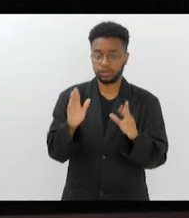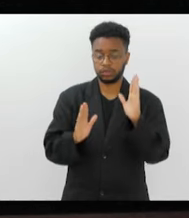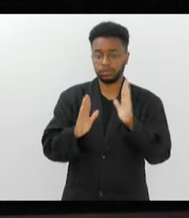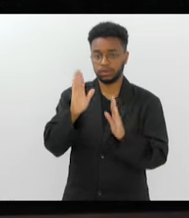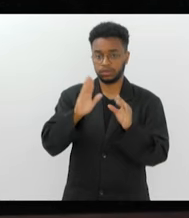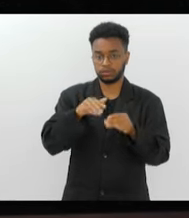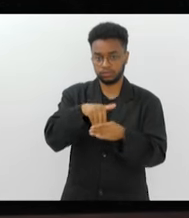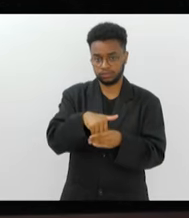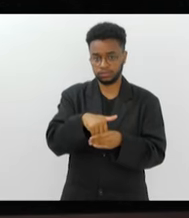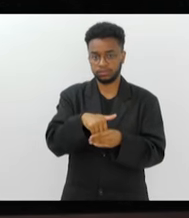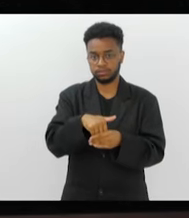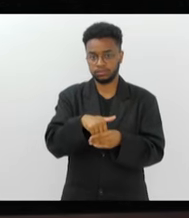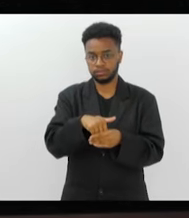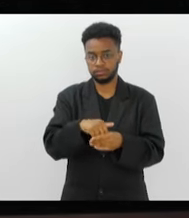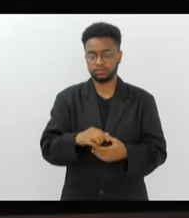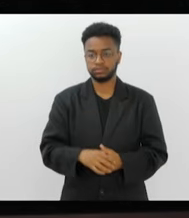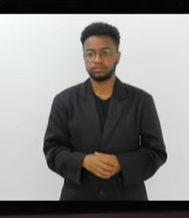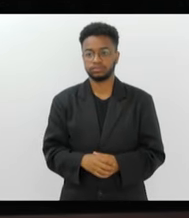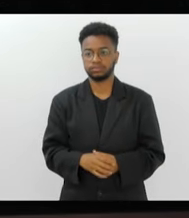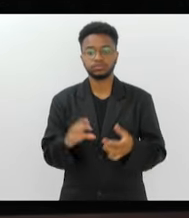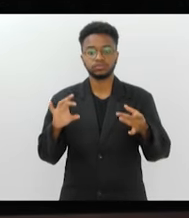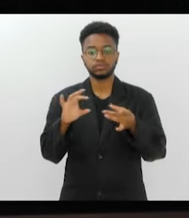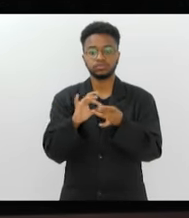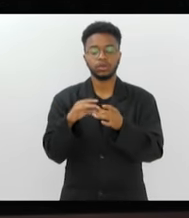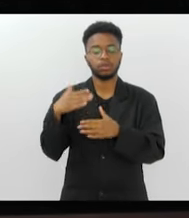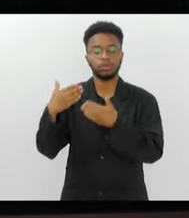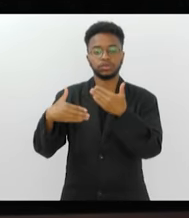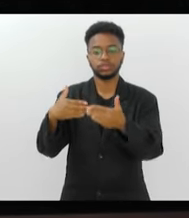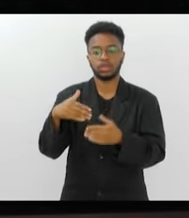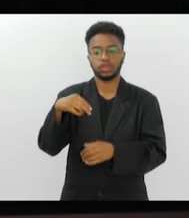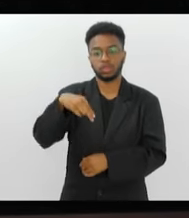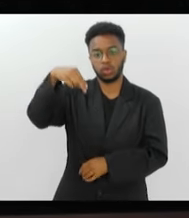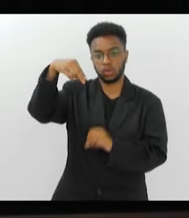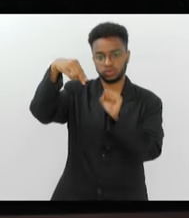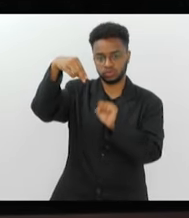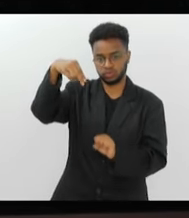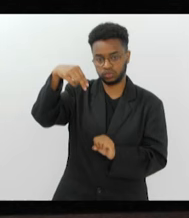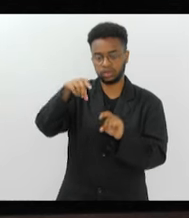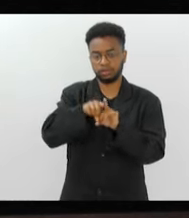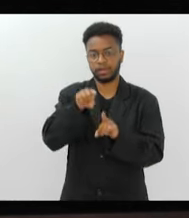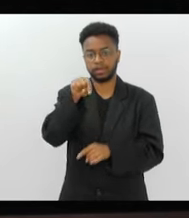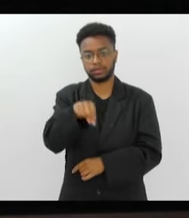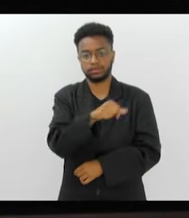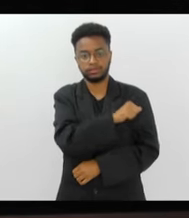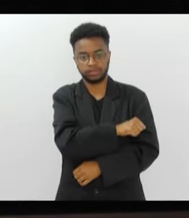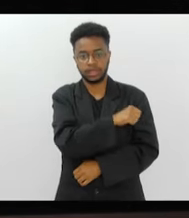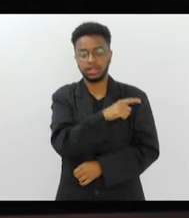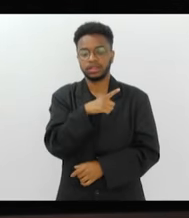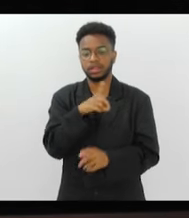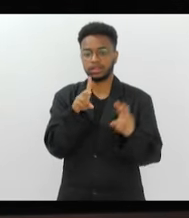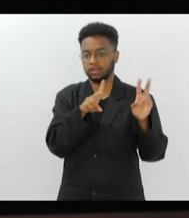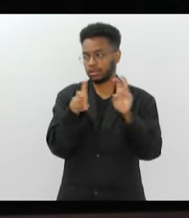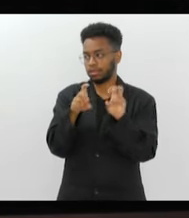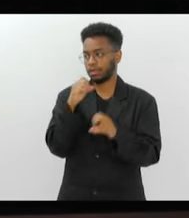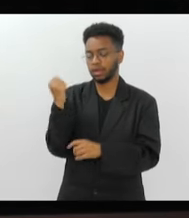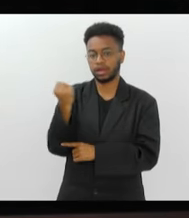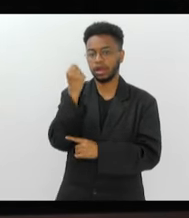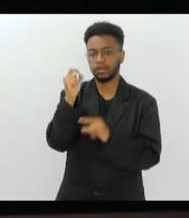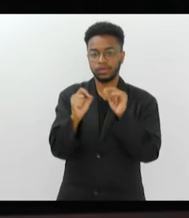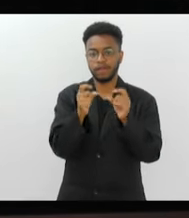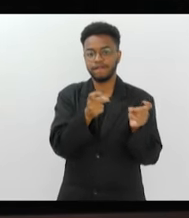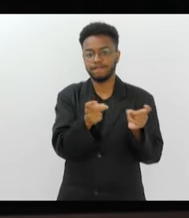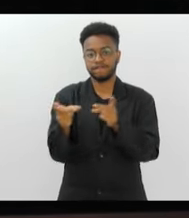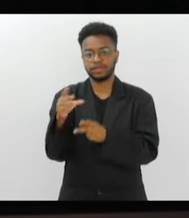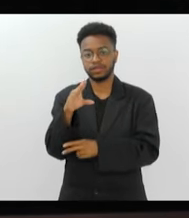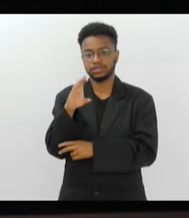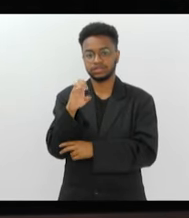eleições, no processo de norte a sul do Brasil. E aqui no Rio de Janeiro, nós tivemos um agravante, que foi a venda da SEDAI.